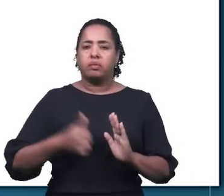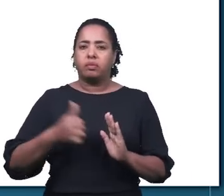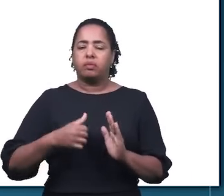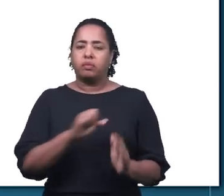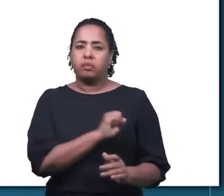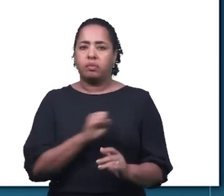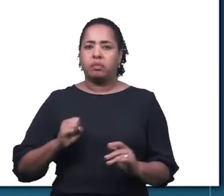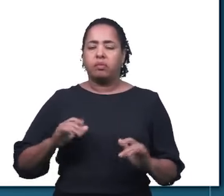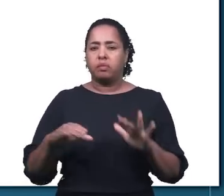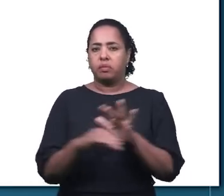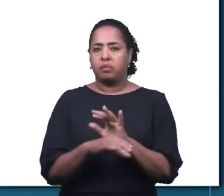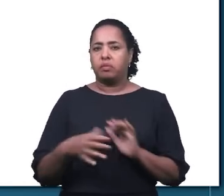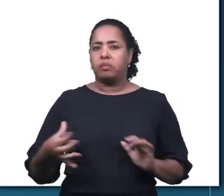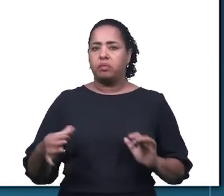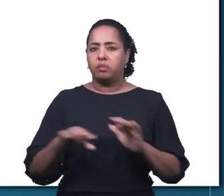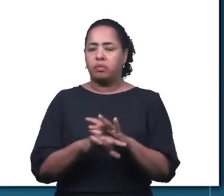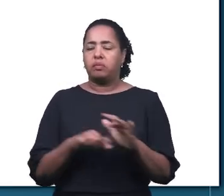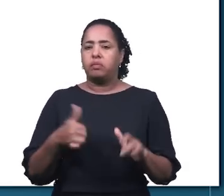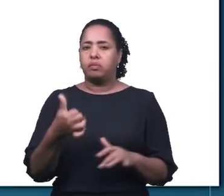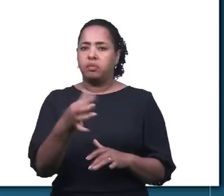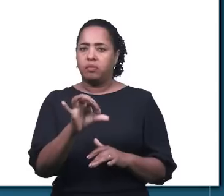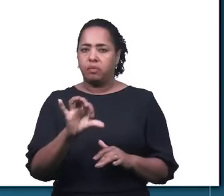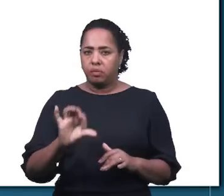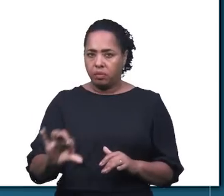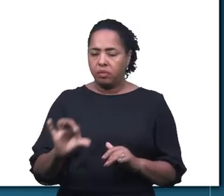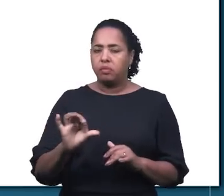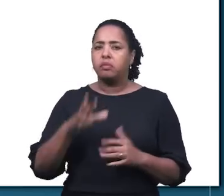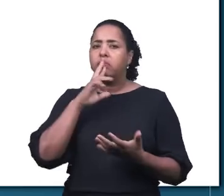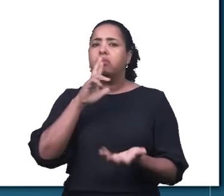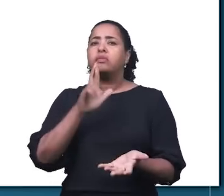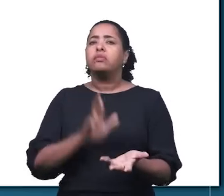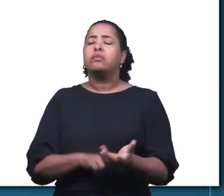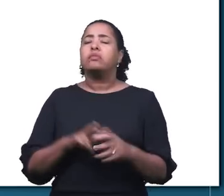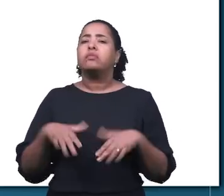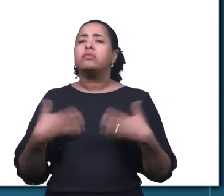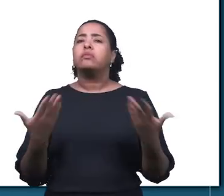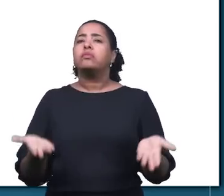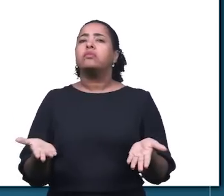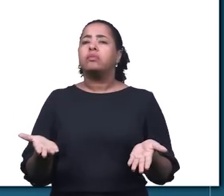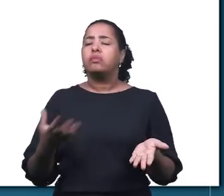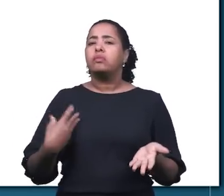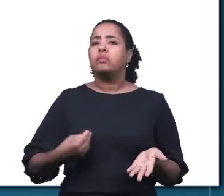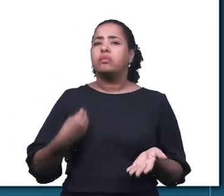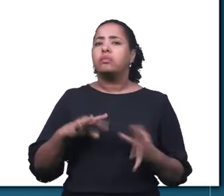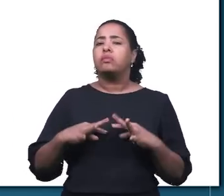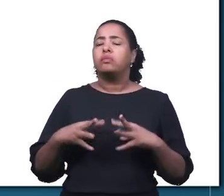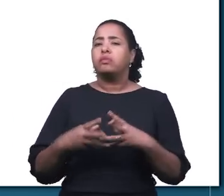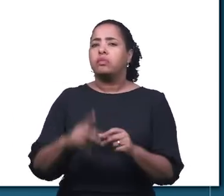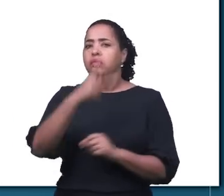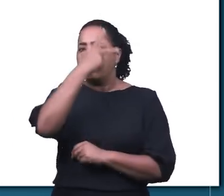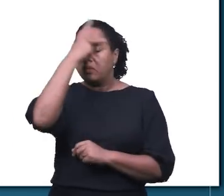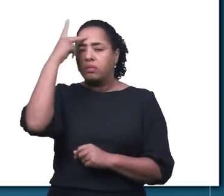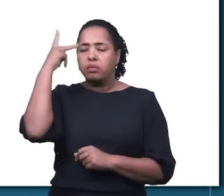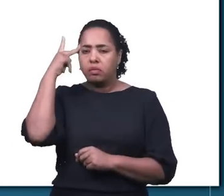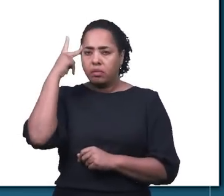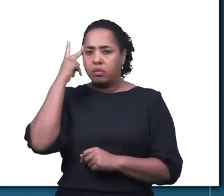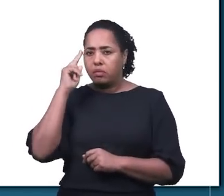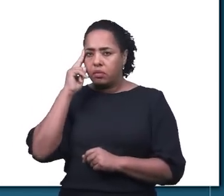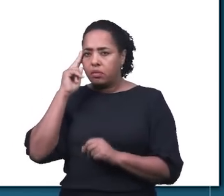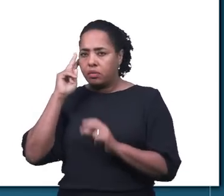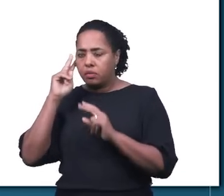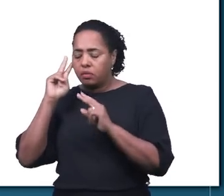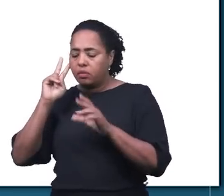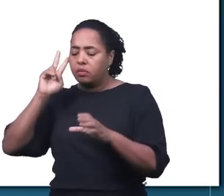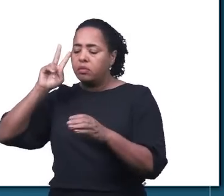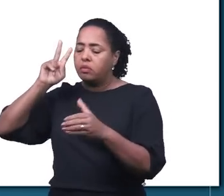1 Samuel, capítulo 6, verso 19, quais os resultados na vida de todas as pessoas que olharam